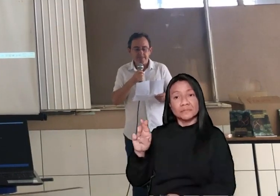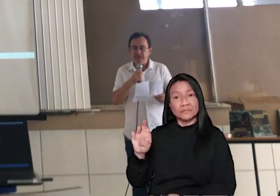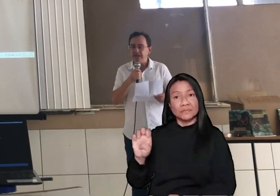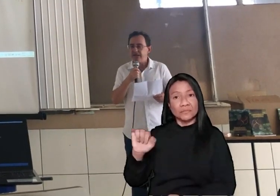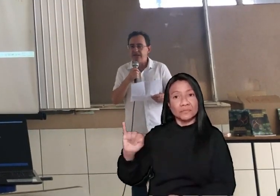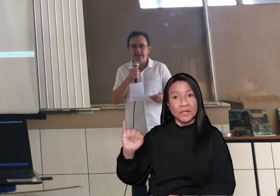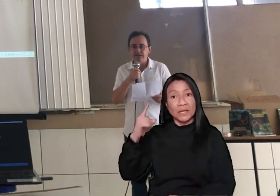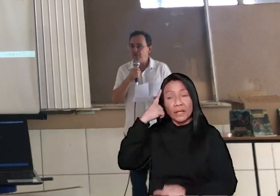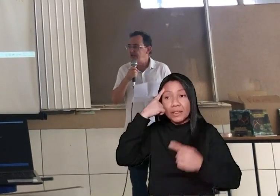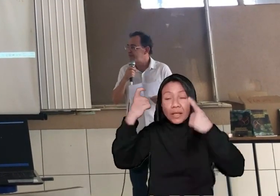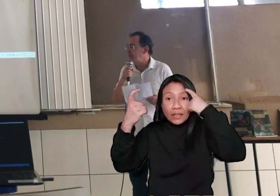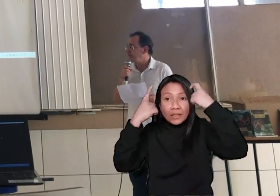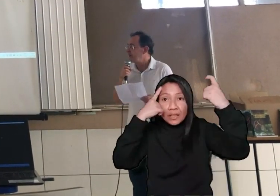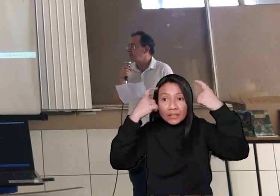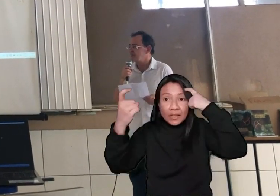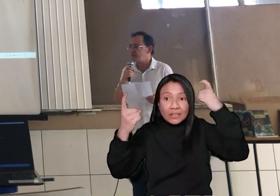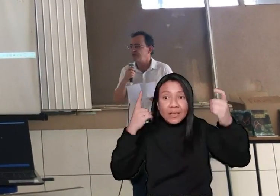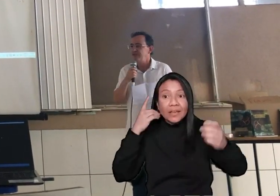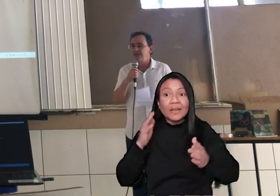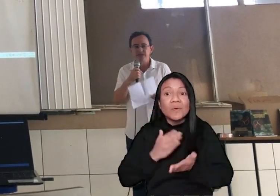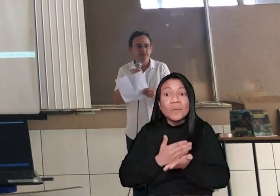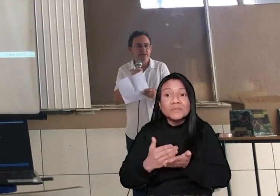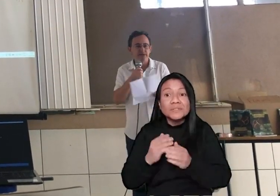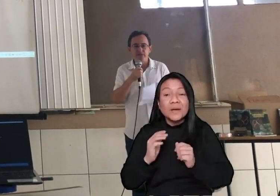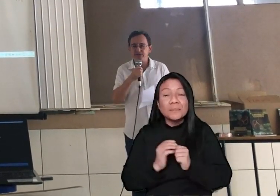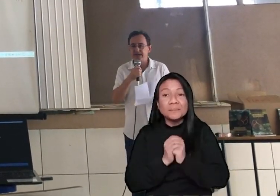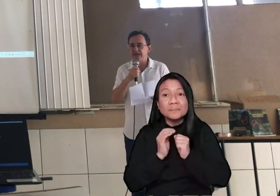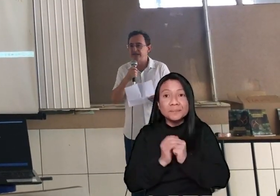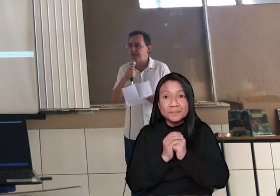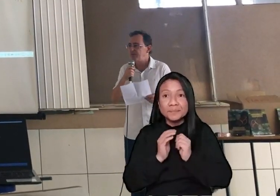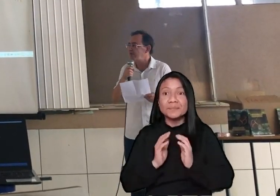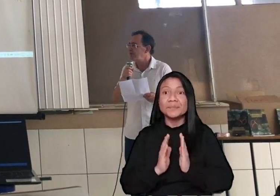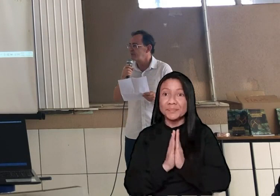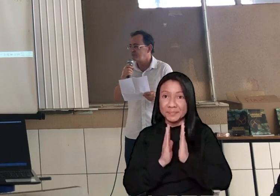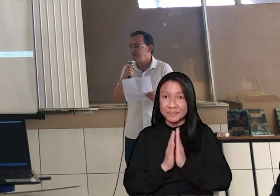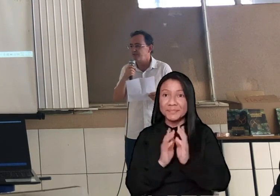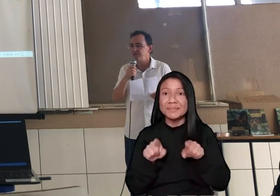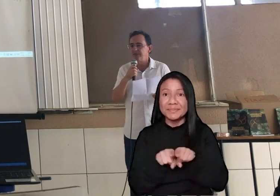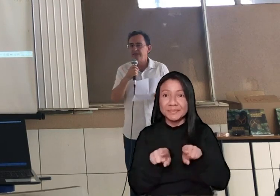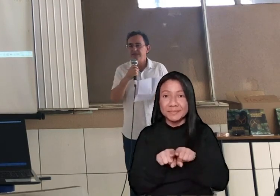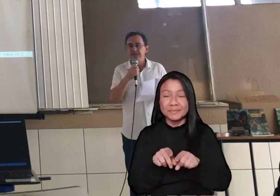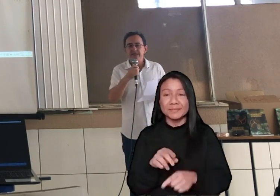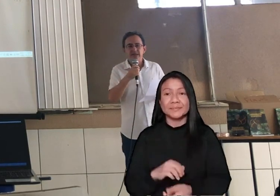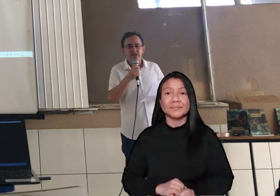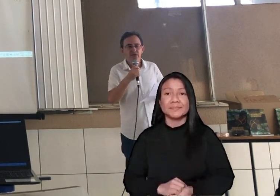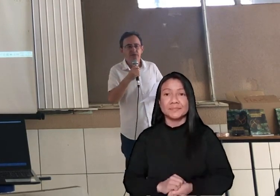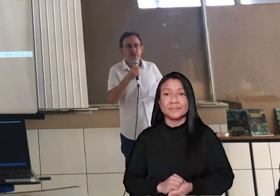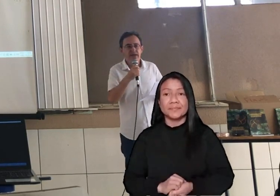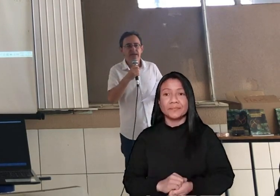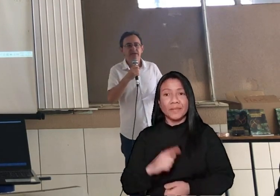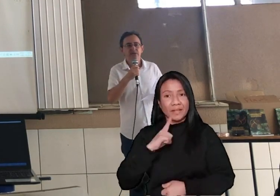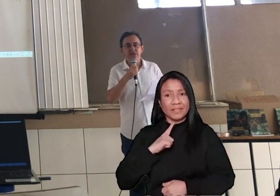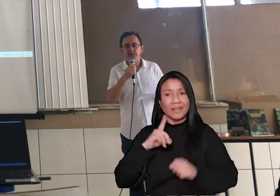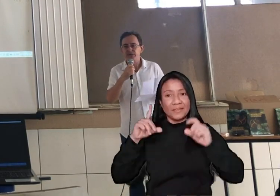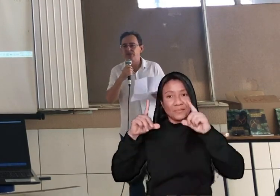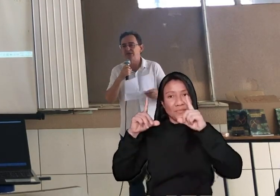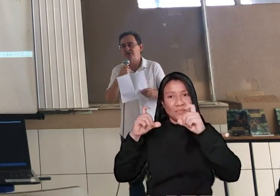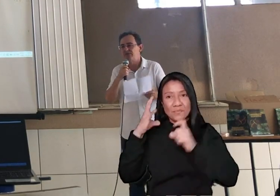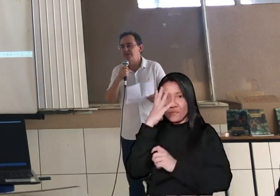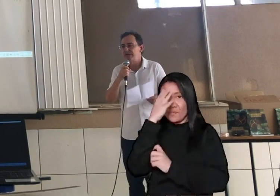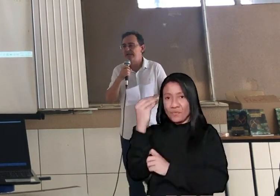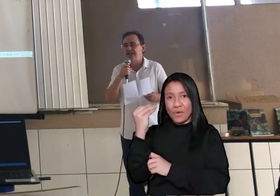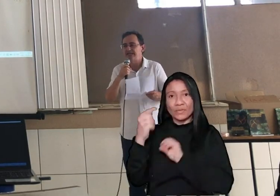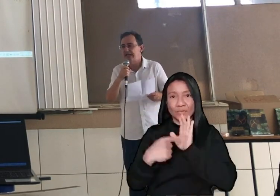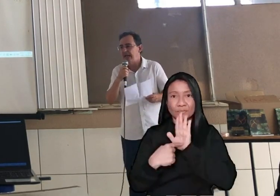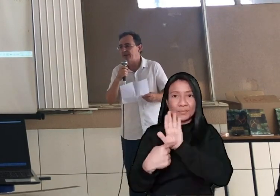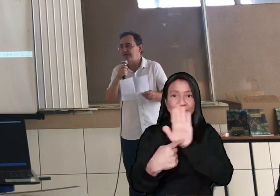Tá? O livro tem fotos, inclusive vai mostrar daqui a pouco algumas fotos, né, do Frei com as pessoas,